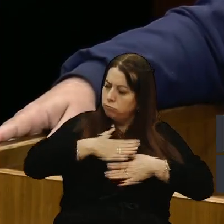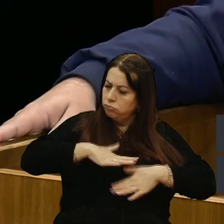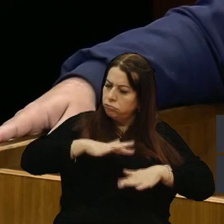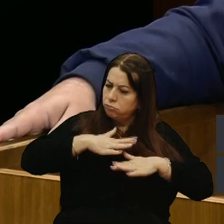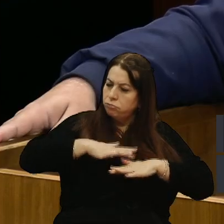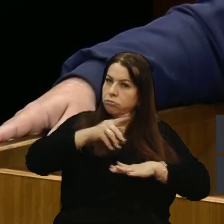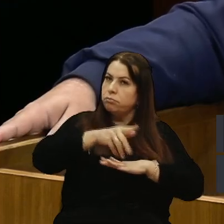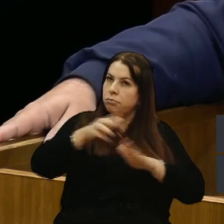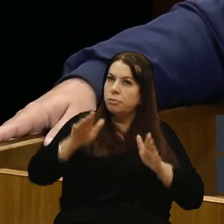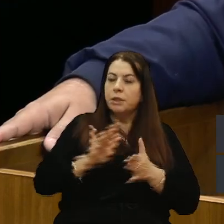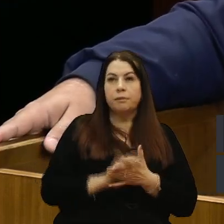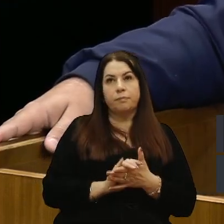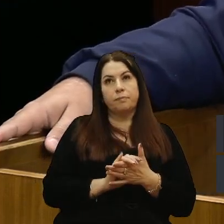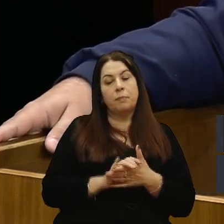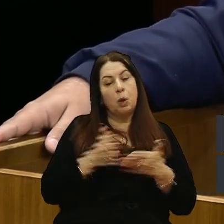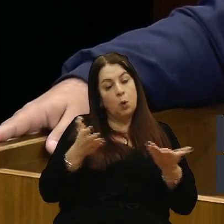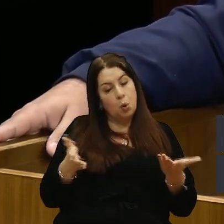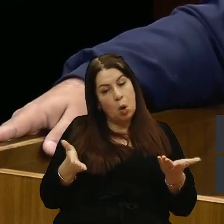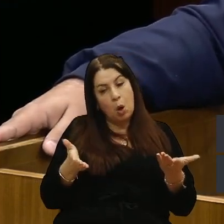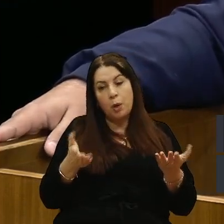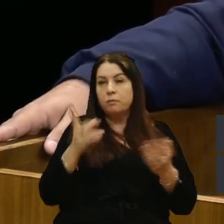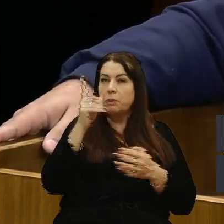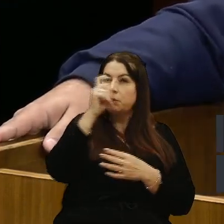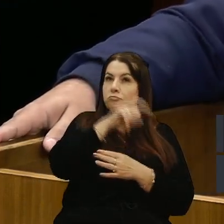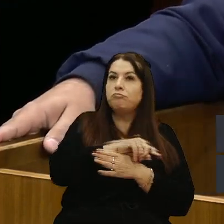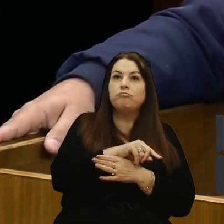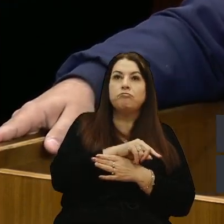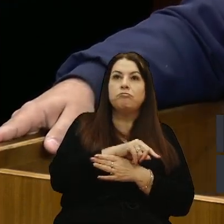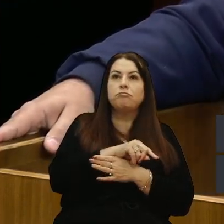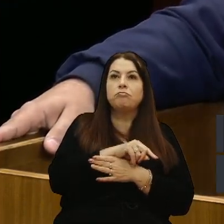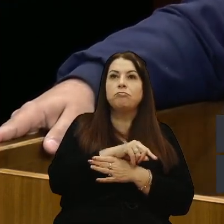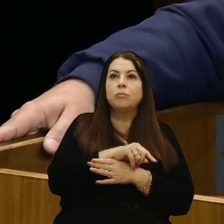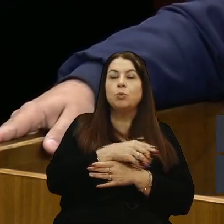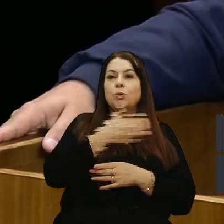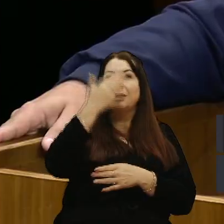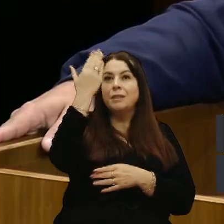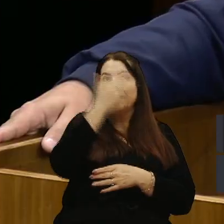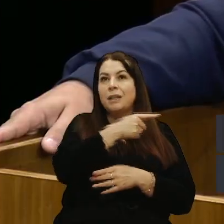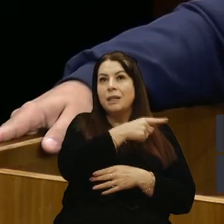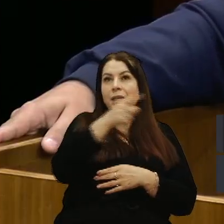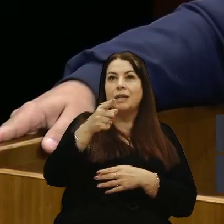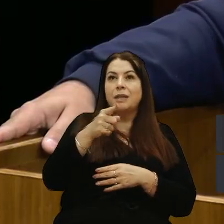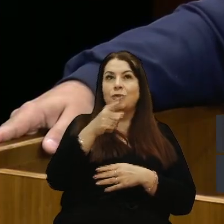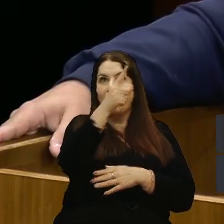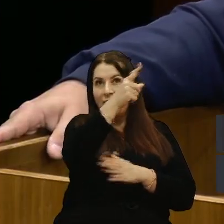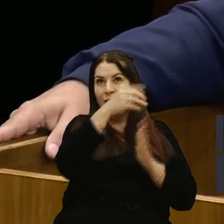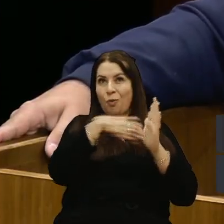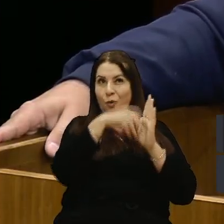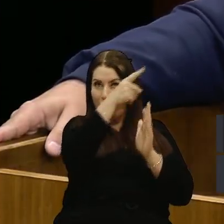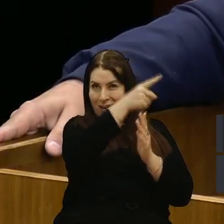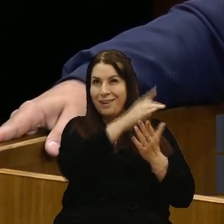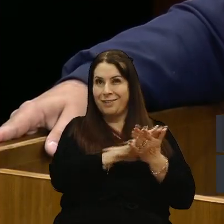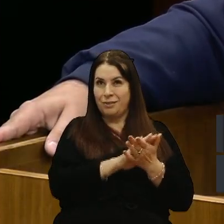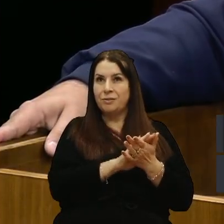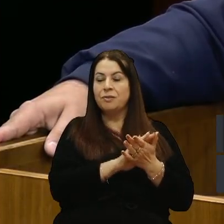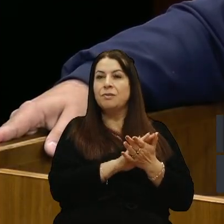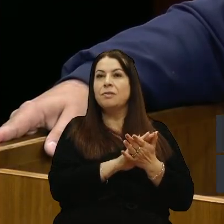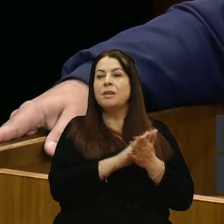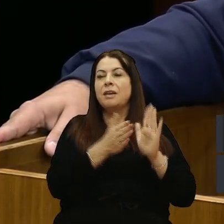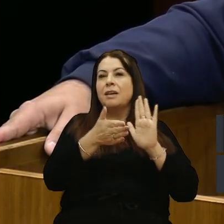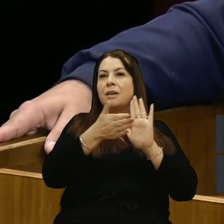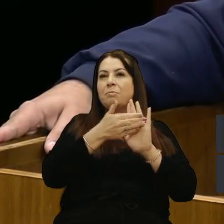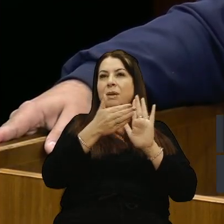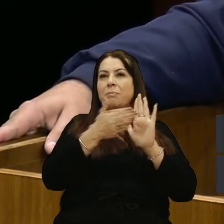Vocês se acalmem. Agora vai ficar mais difícil. O que está evidenciado no Congresso Nacional é a pauta